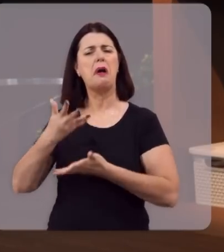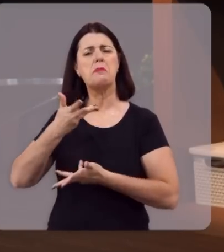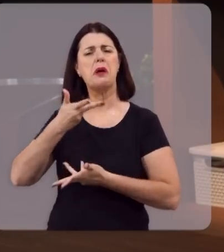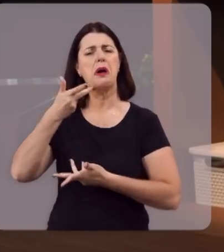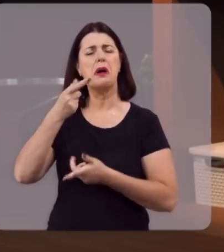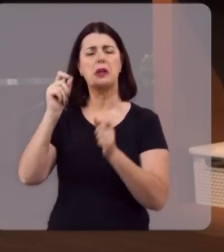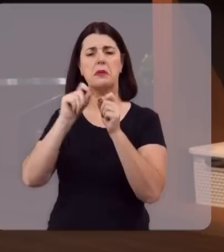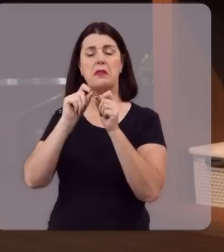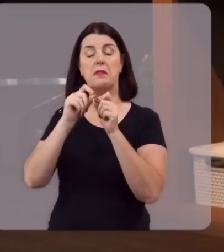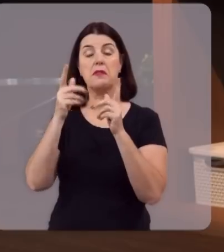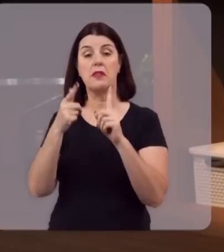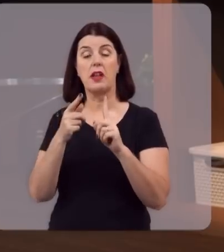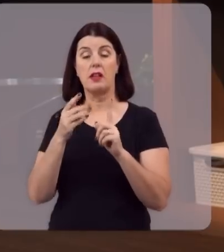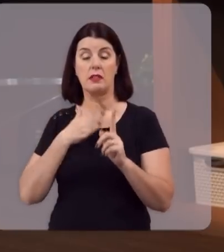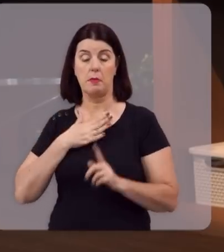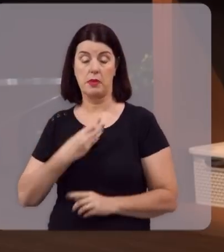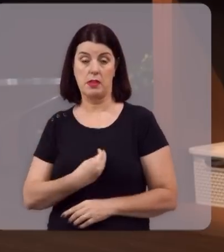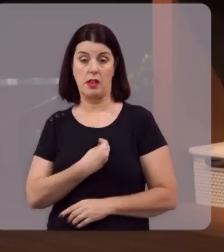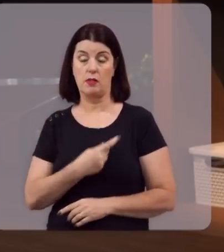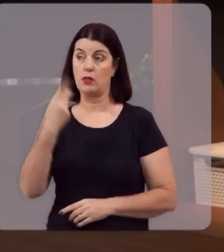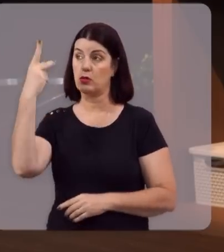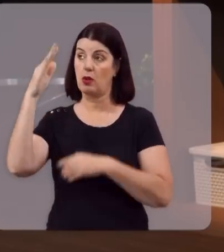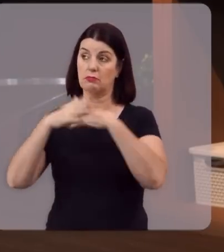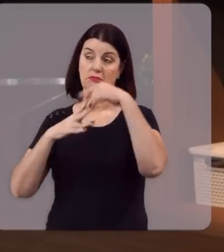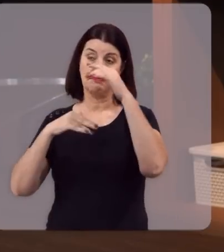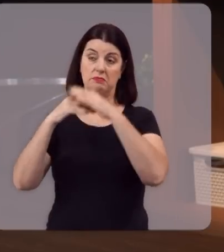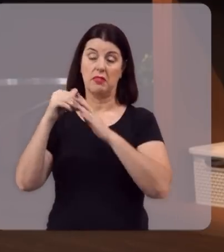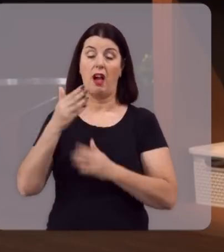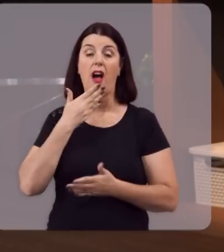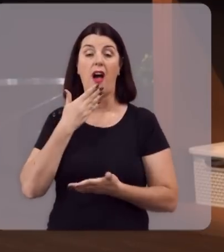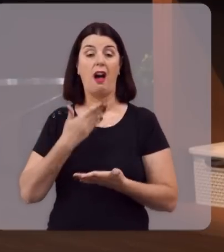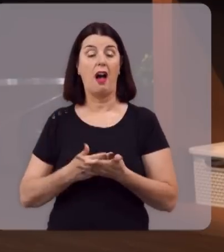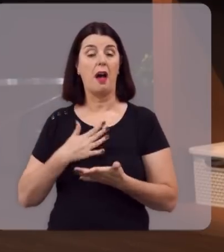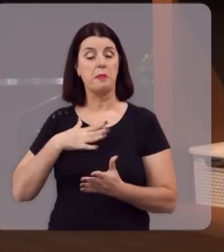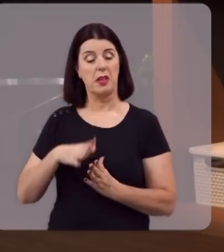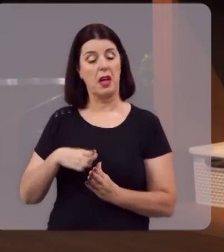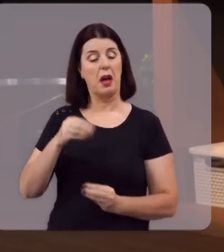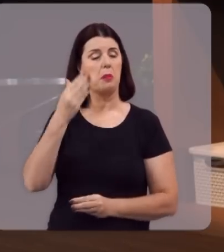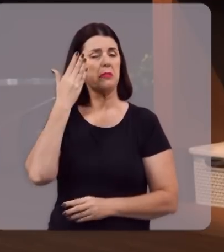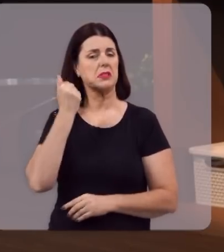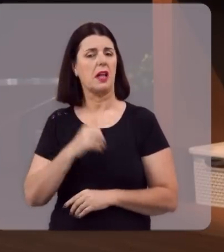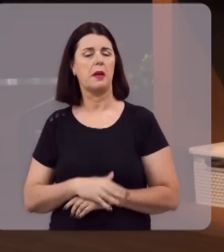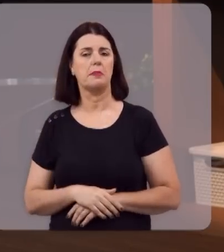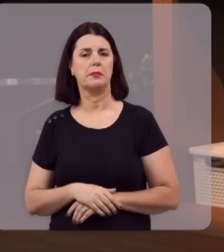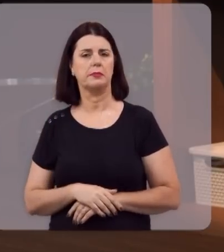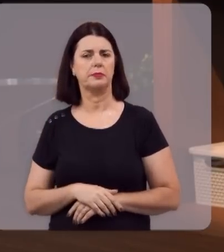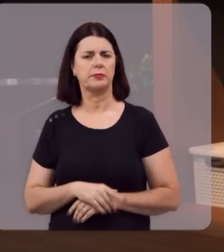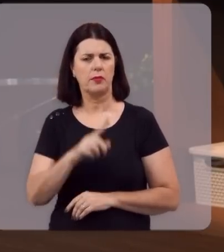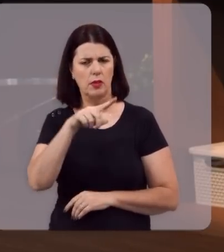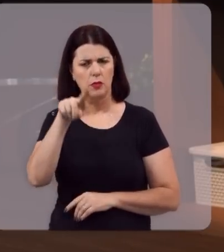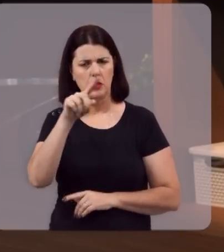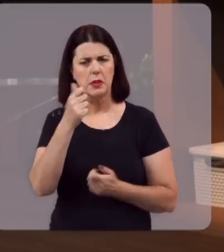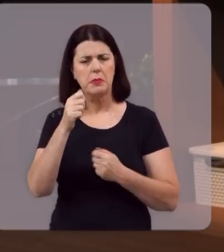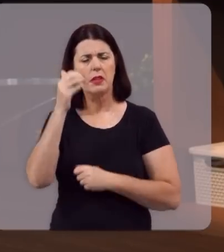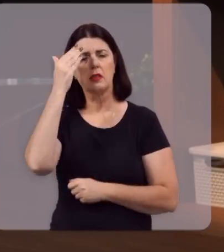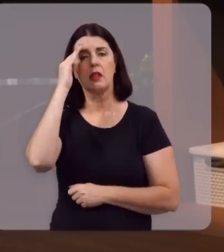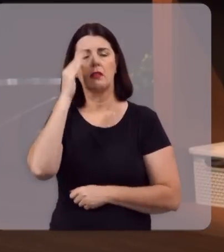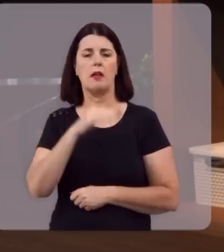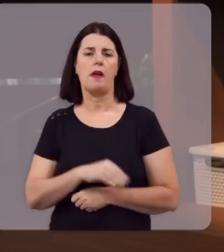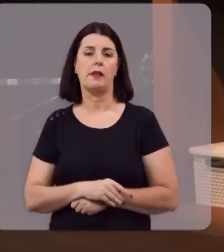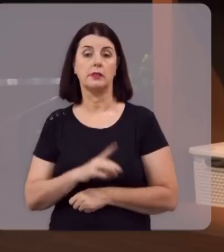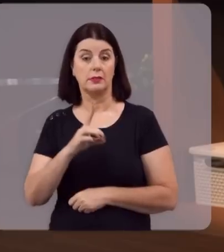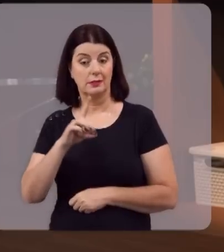maravilhoso me informaste as tuas obras são admiráveis e a minha alma sabe muito bem você precisa